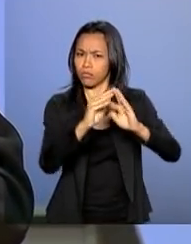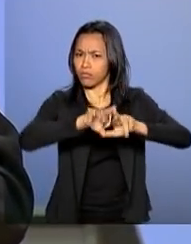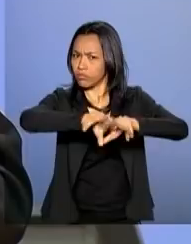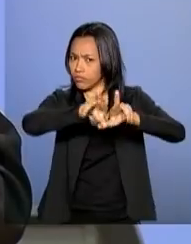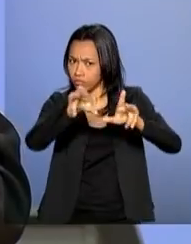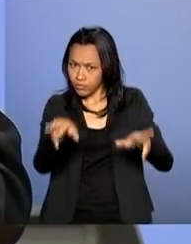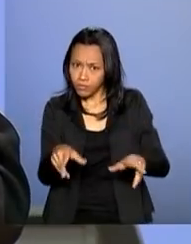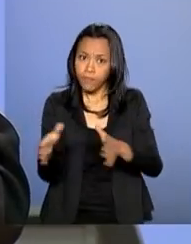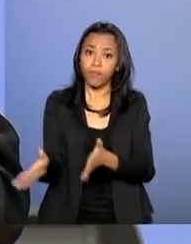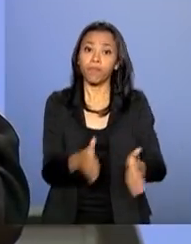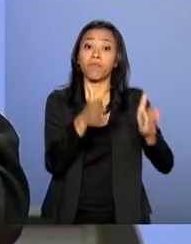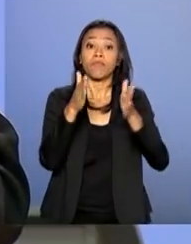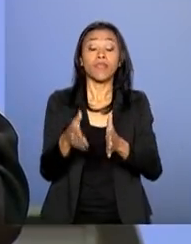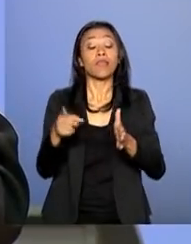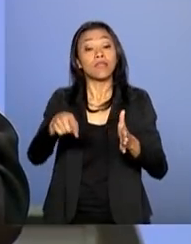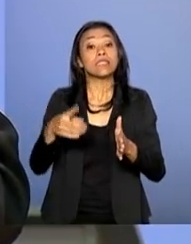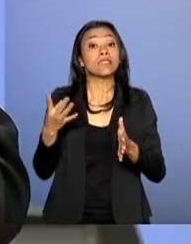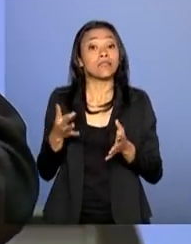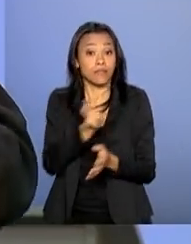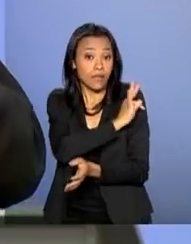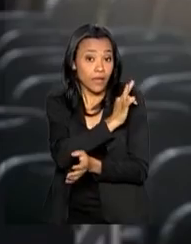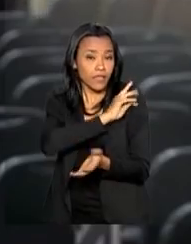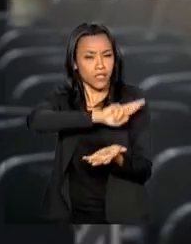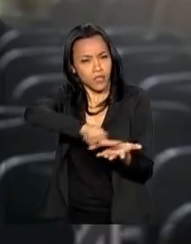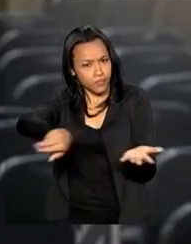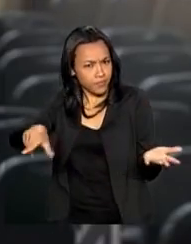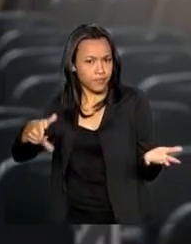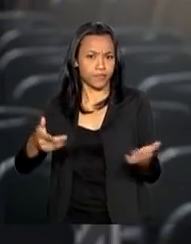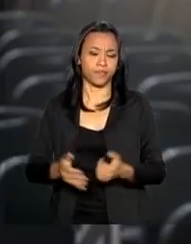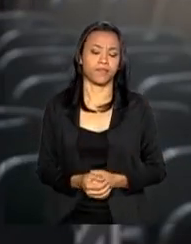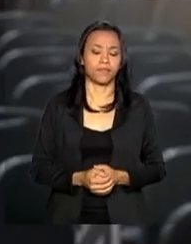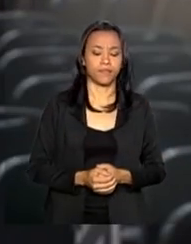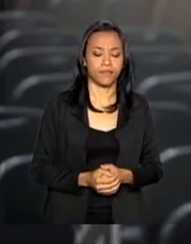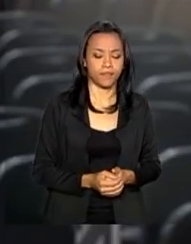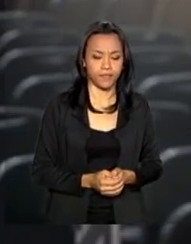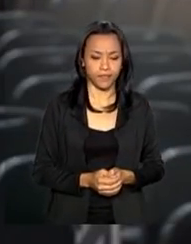avançadas de exploração de petróleo e gás.